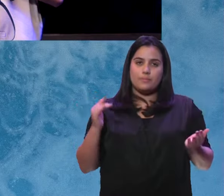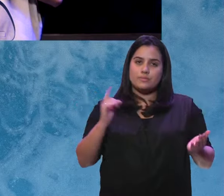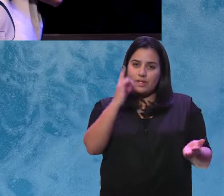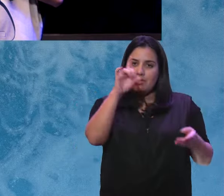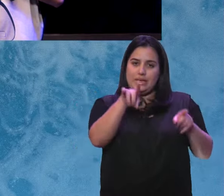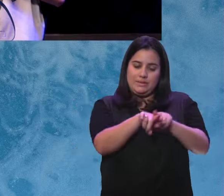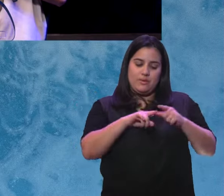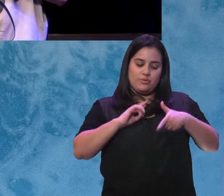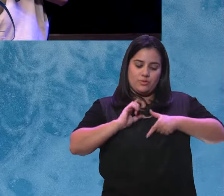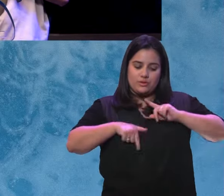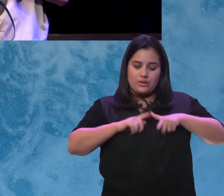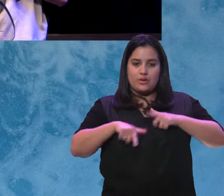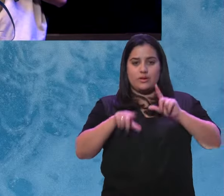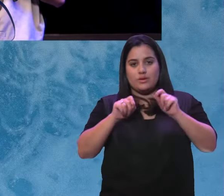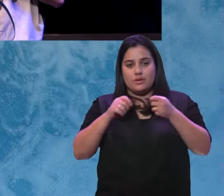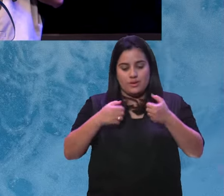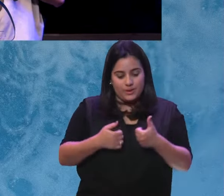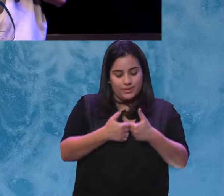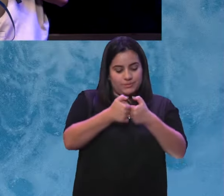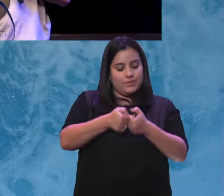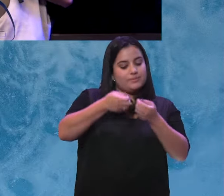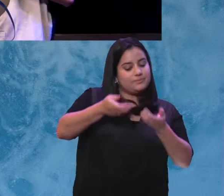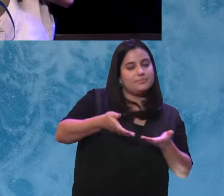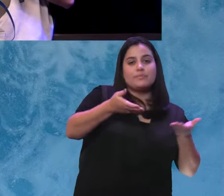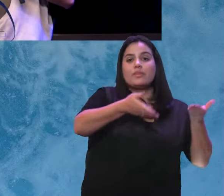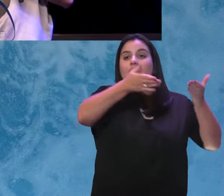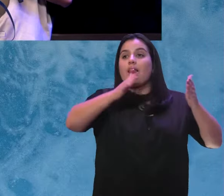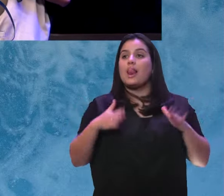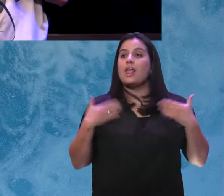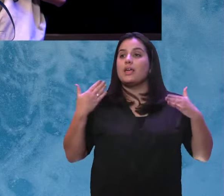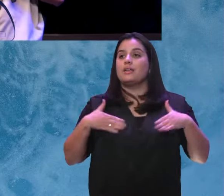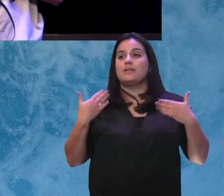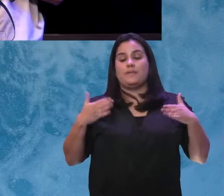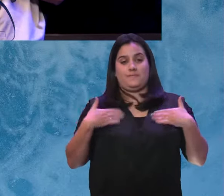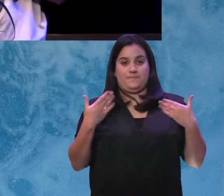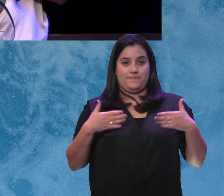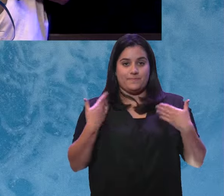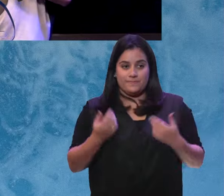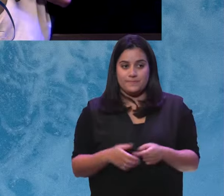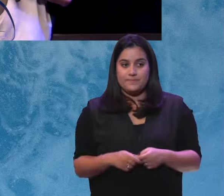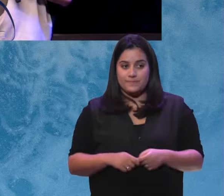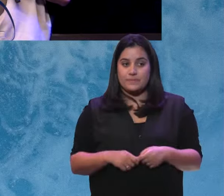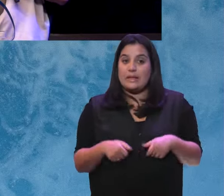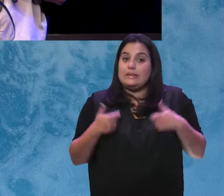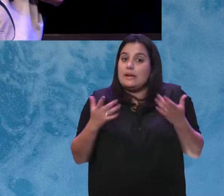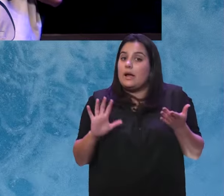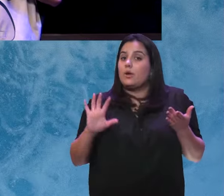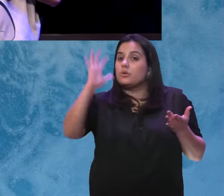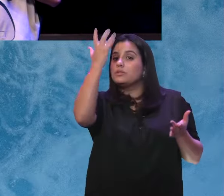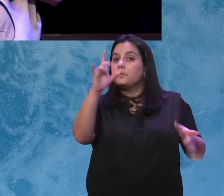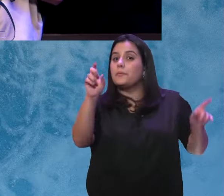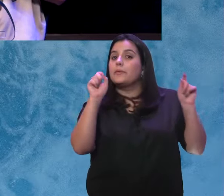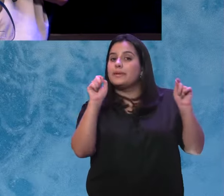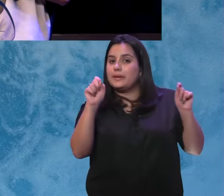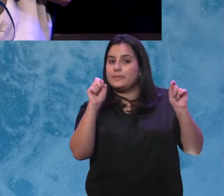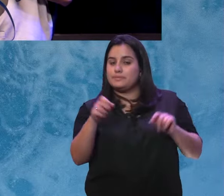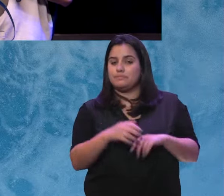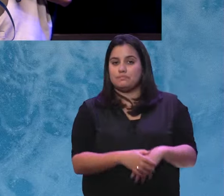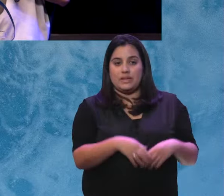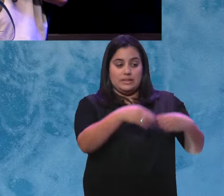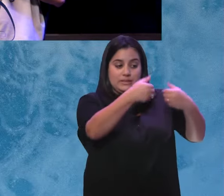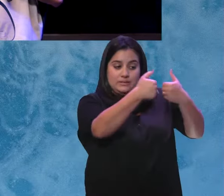israelitas levavam a arca do Senhor com gritos de alegria e ao som de trombetas. Aconteceu que, entrando a arca do Senhor